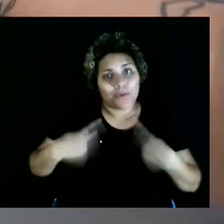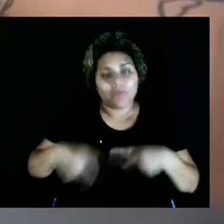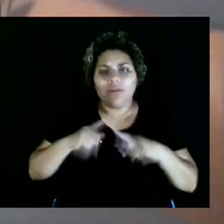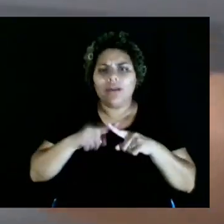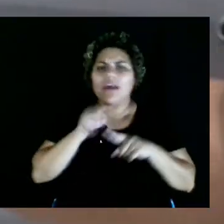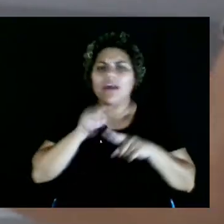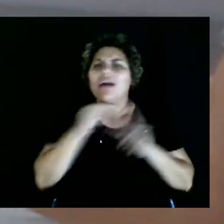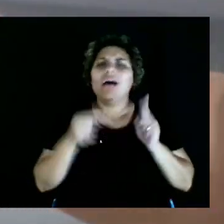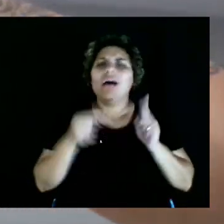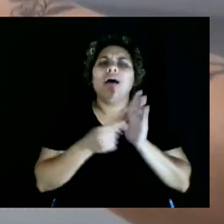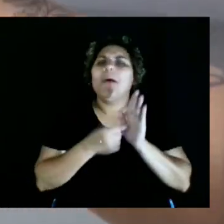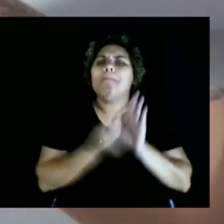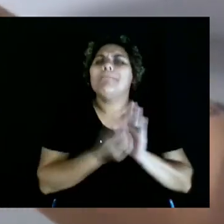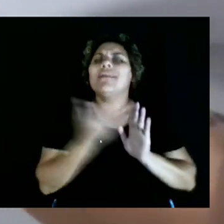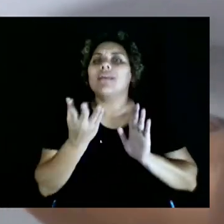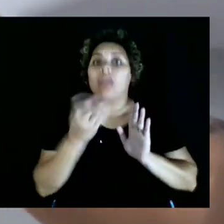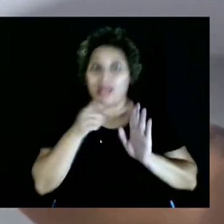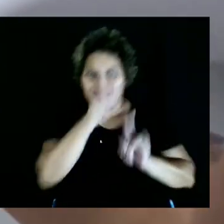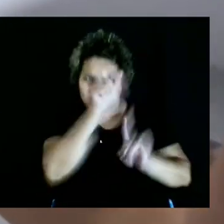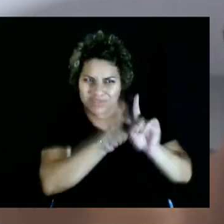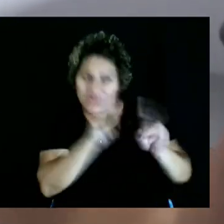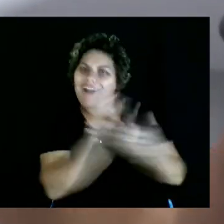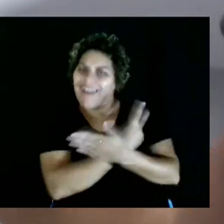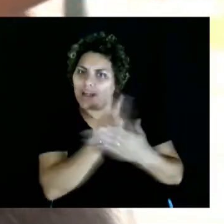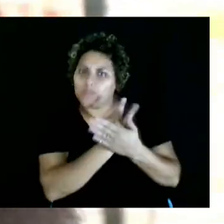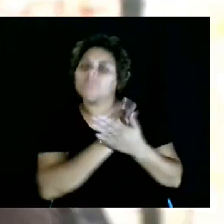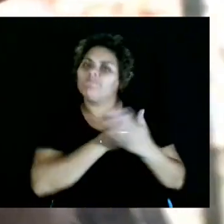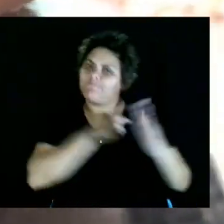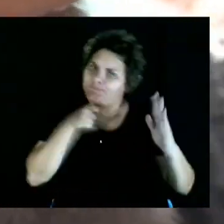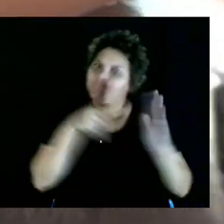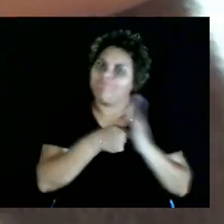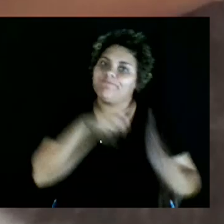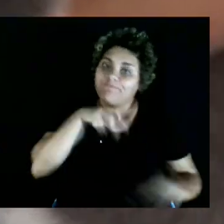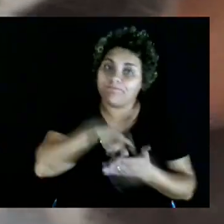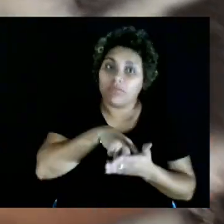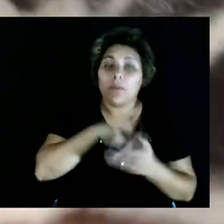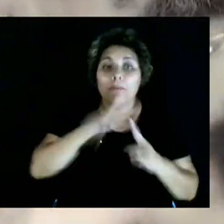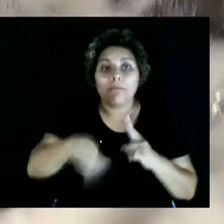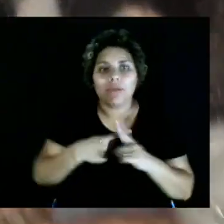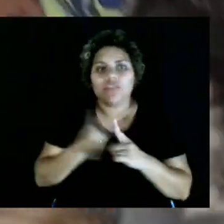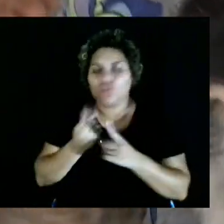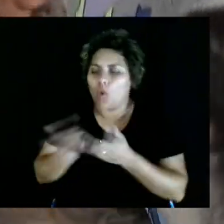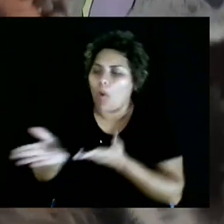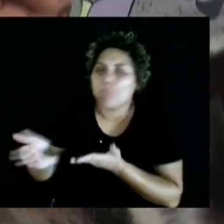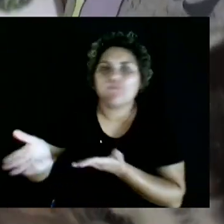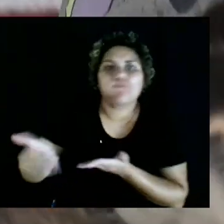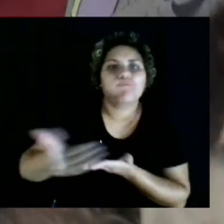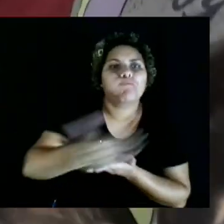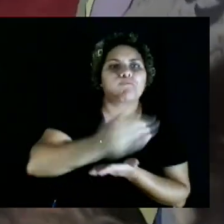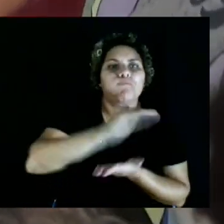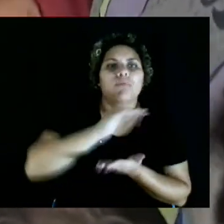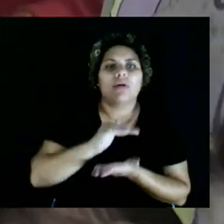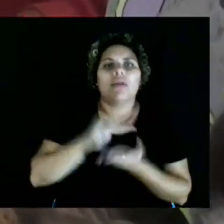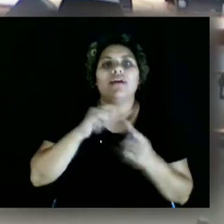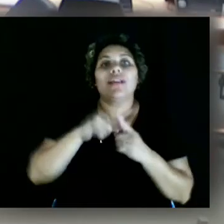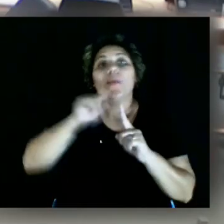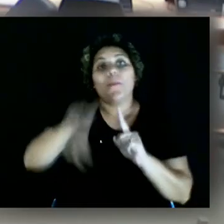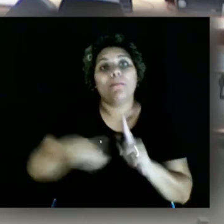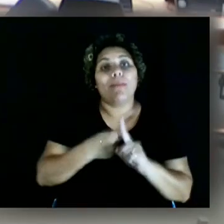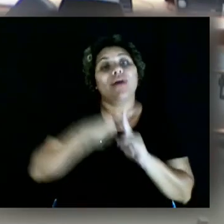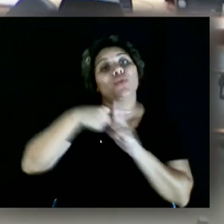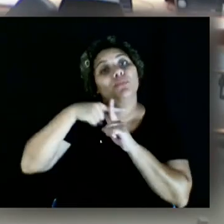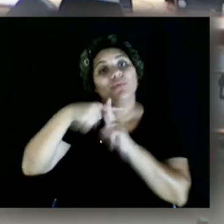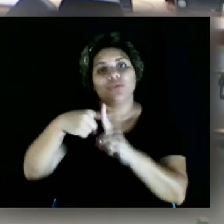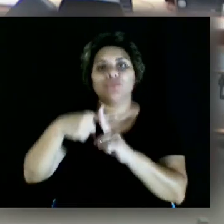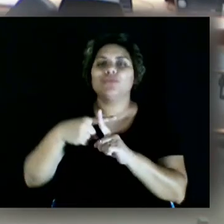infratores, mas direcionar os valores arrecadados para iniciativas que impactem positivamente a causa animal. Para